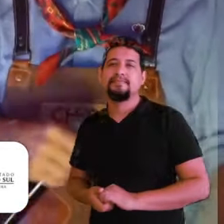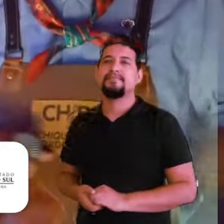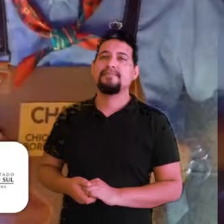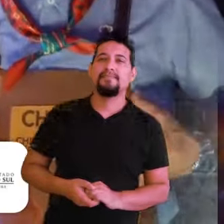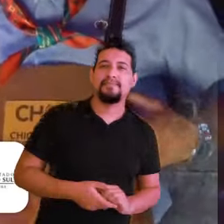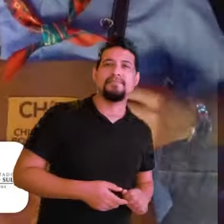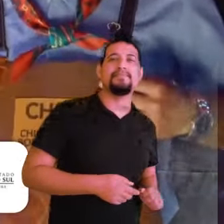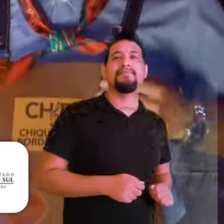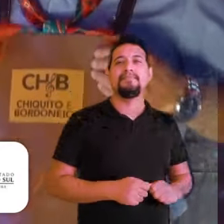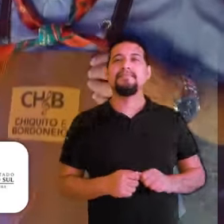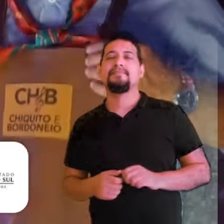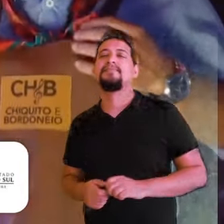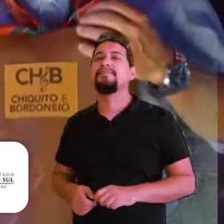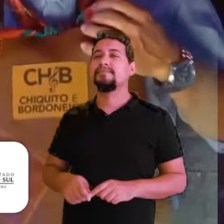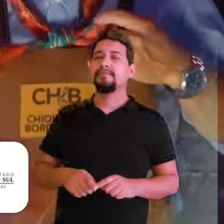Poder piar. Bonito